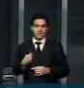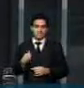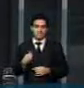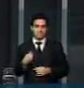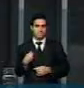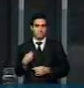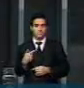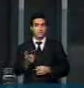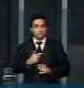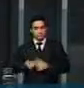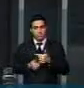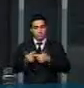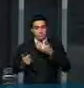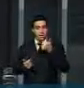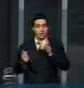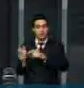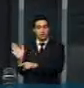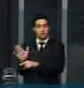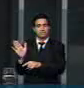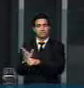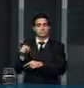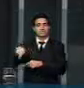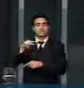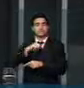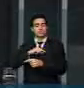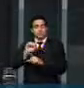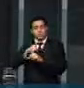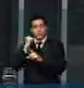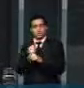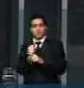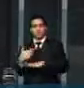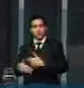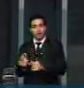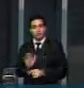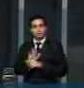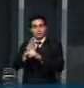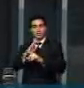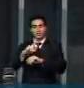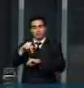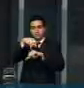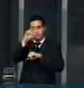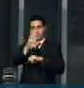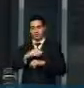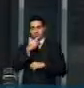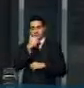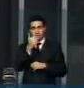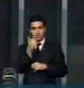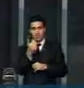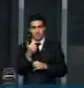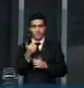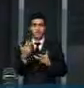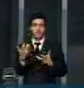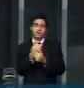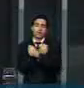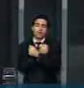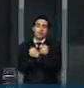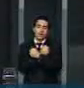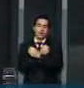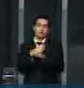fazendo o melhor para a sociedade, contribuindo para um Brasil melhor. Quero deixar um grande abraço